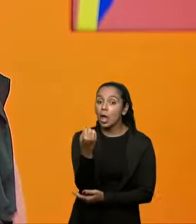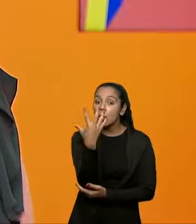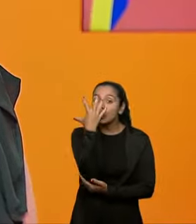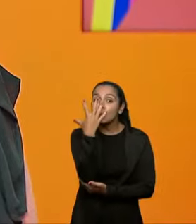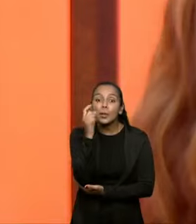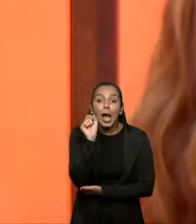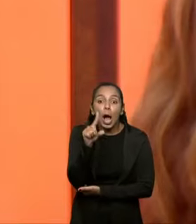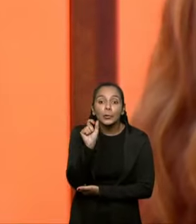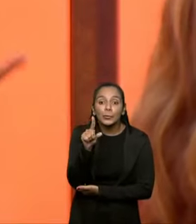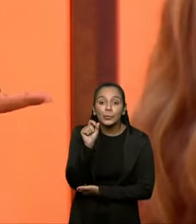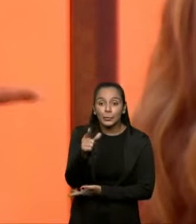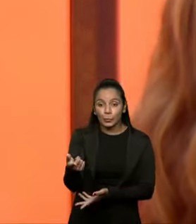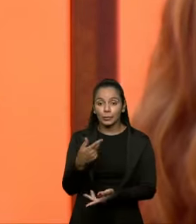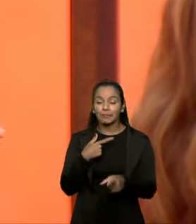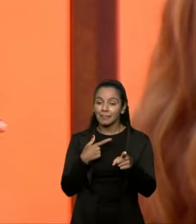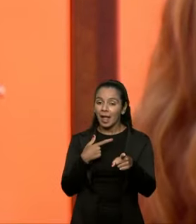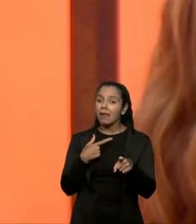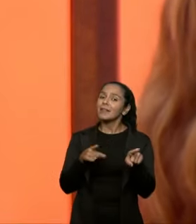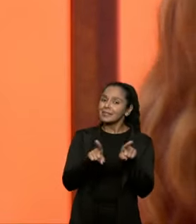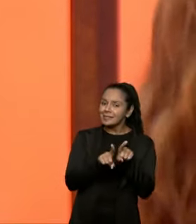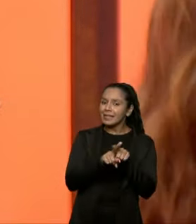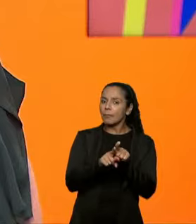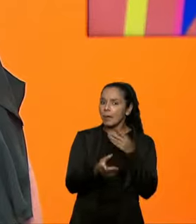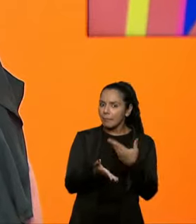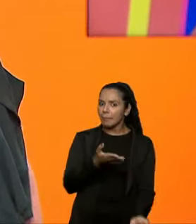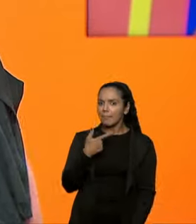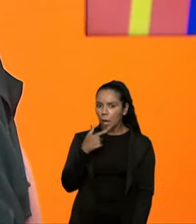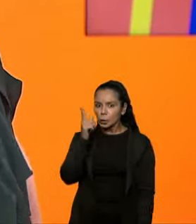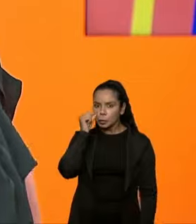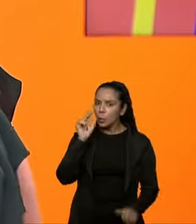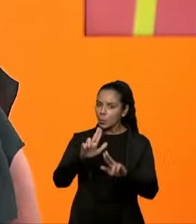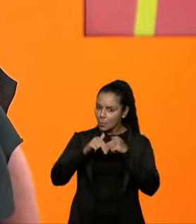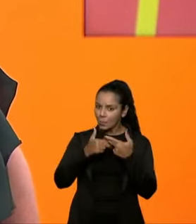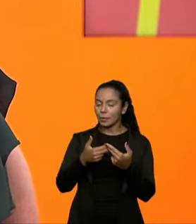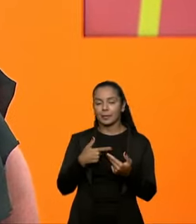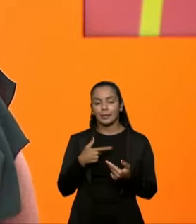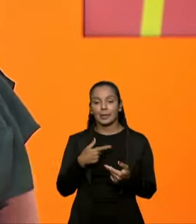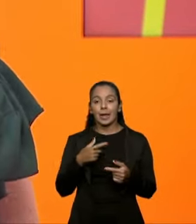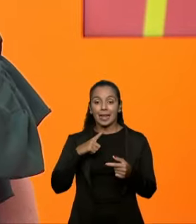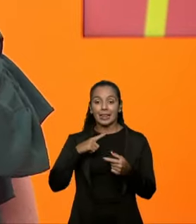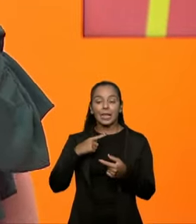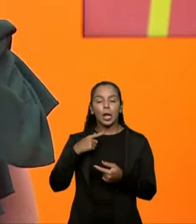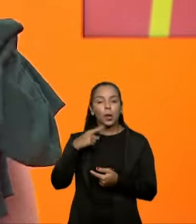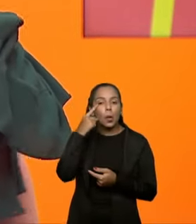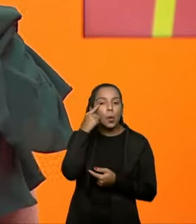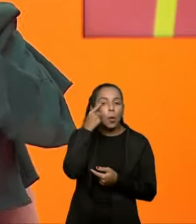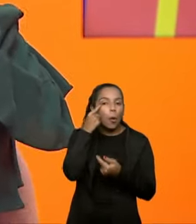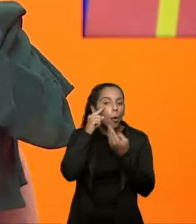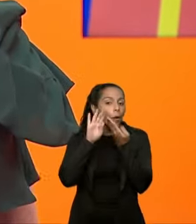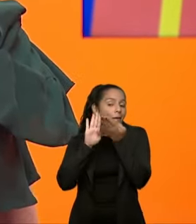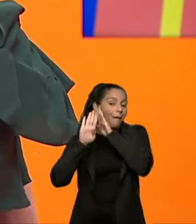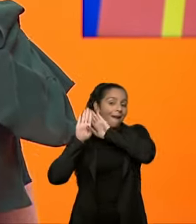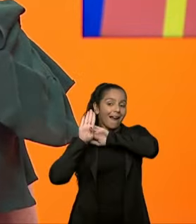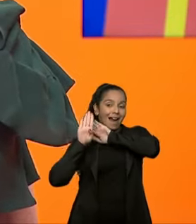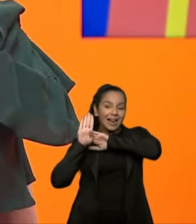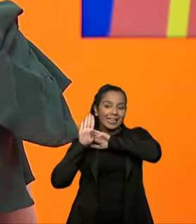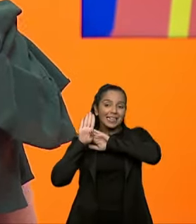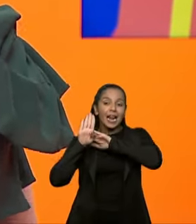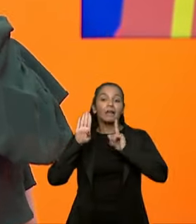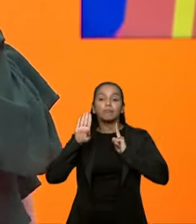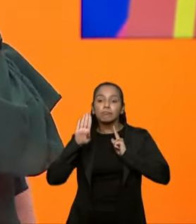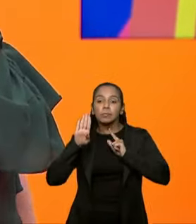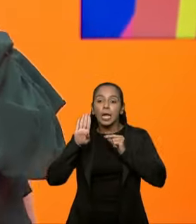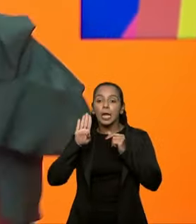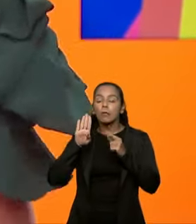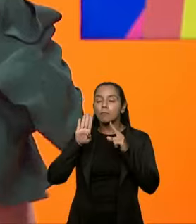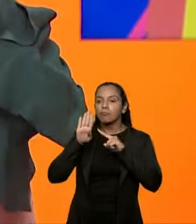acaba ficando com essa insônia também. É isso aqui, gente. Atrás, na nossa retina, a gente tem um relé, um marcapasso